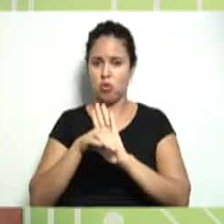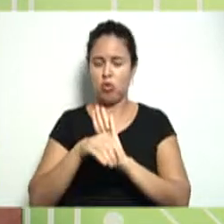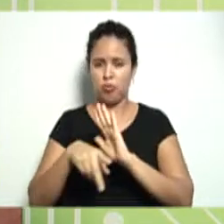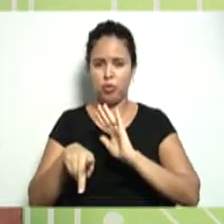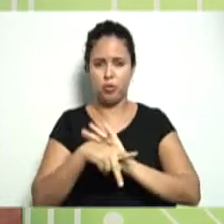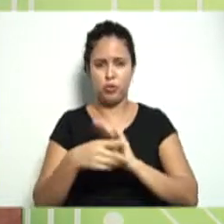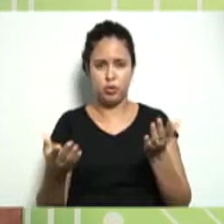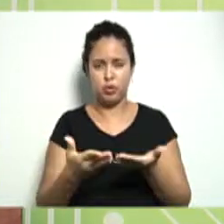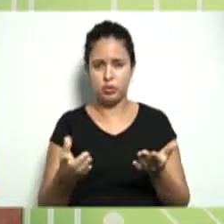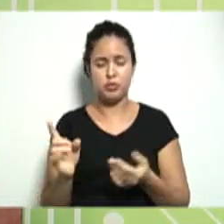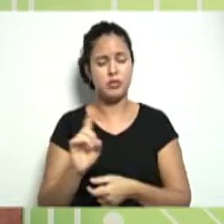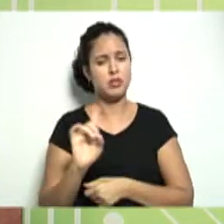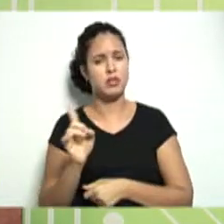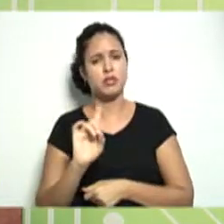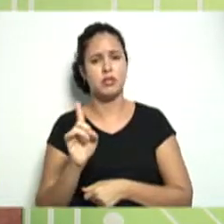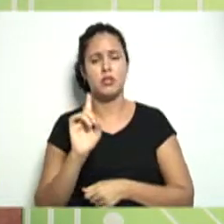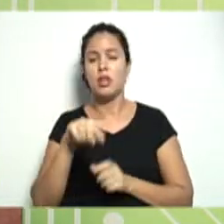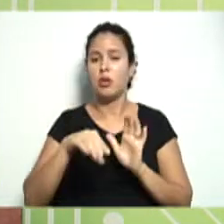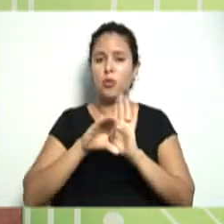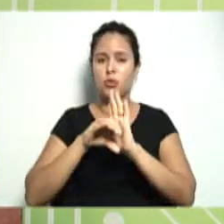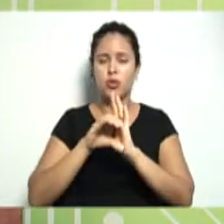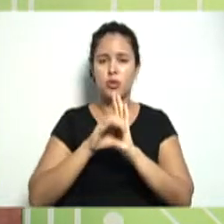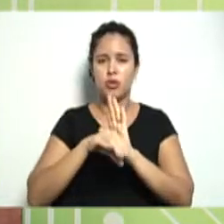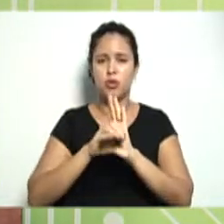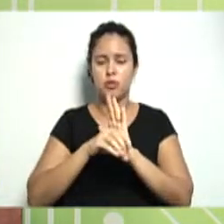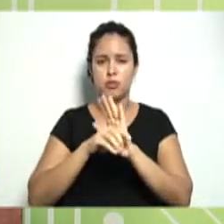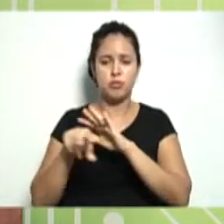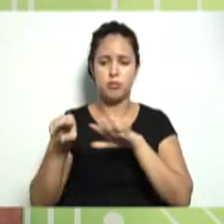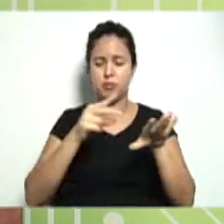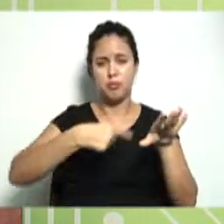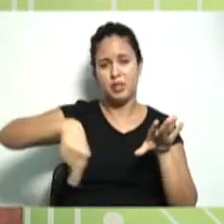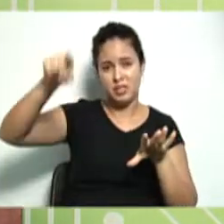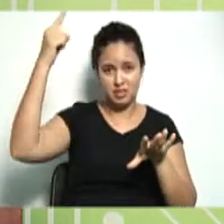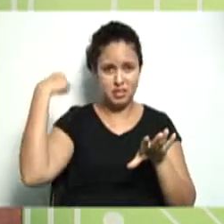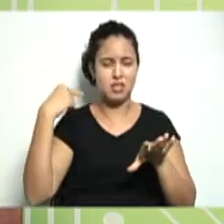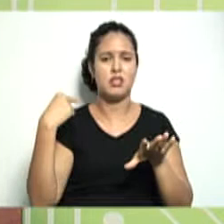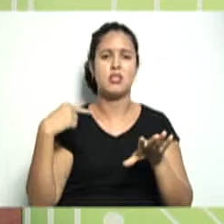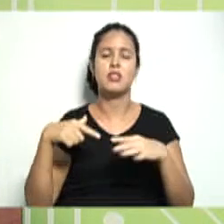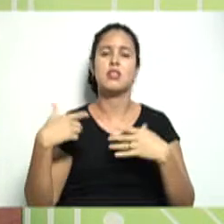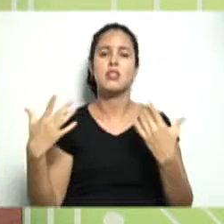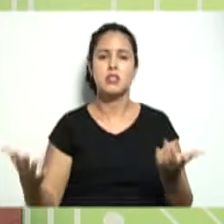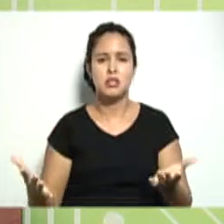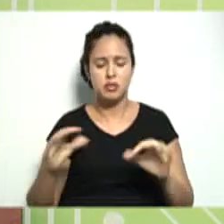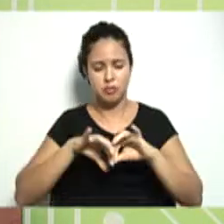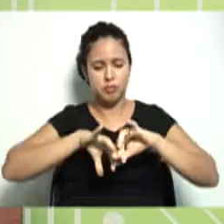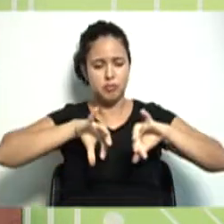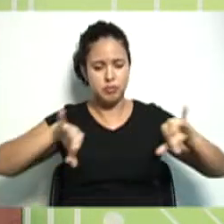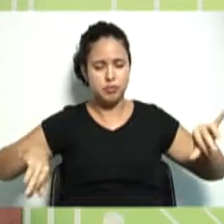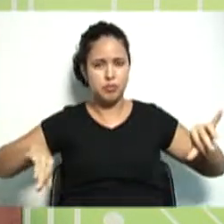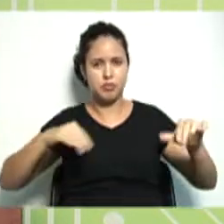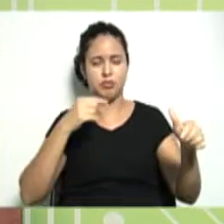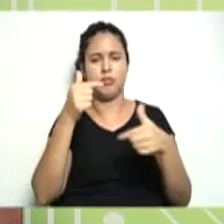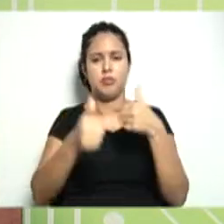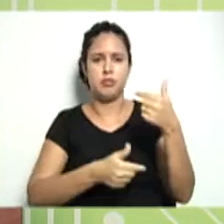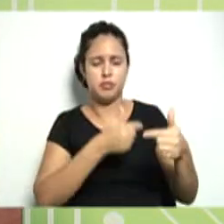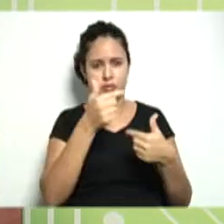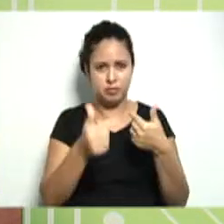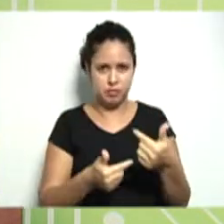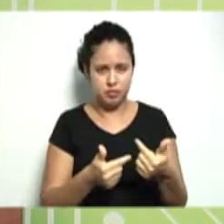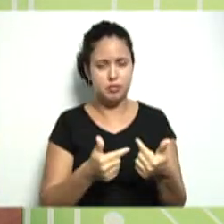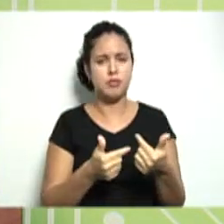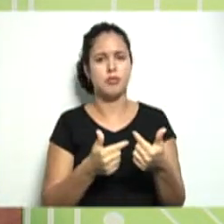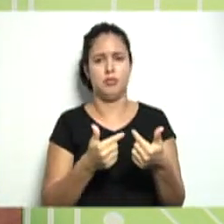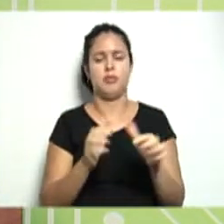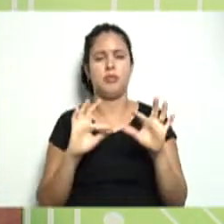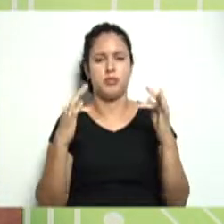hoje, ela é referente ao conteúdo da aula passada. Está falando com relação à divisão do trabalho entre os